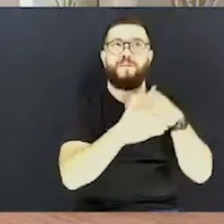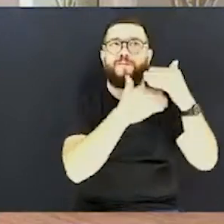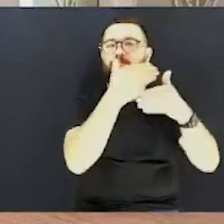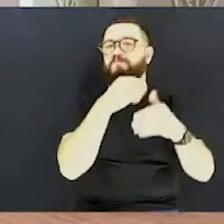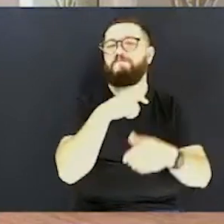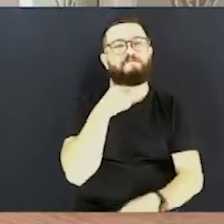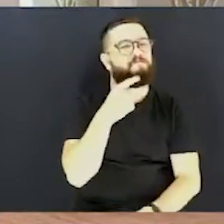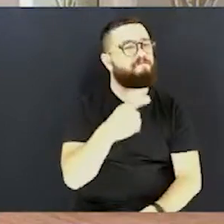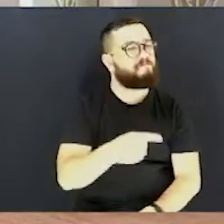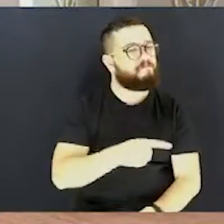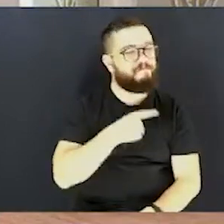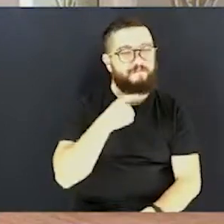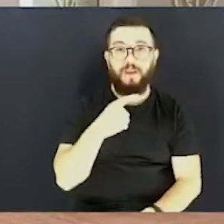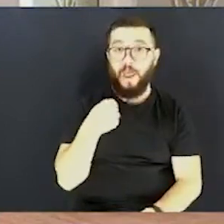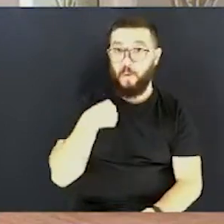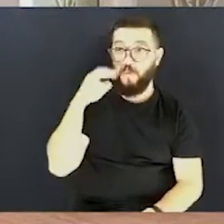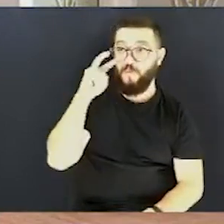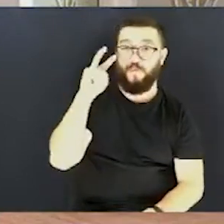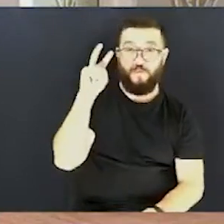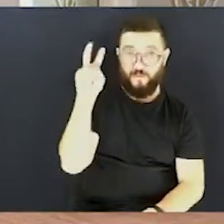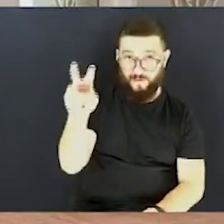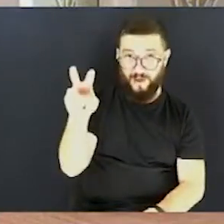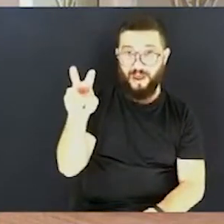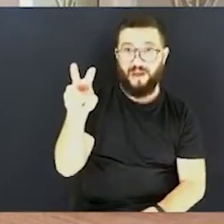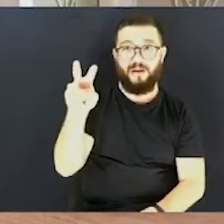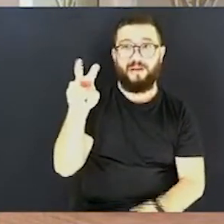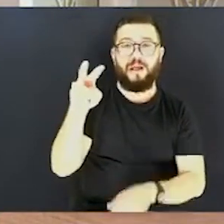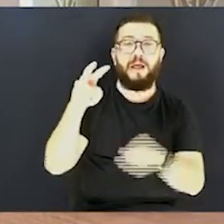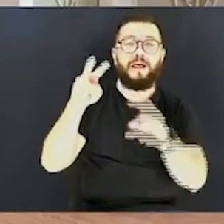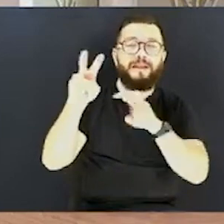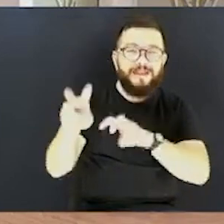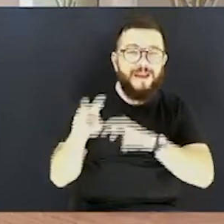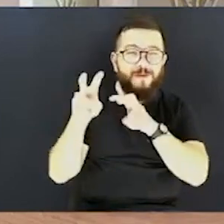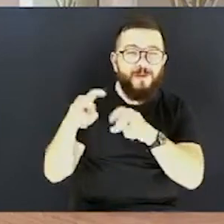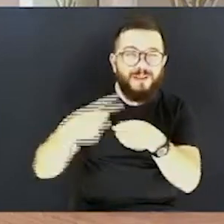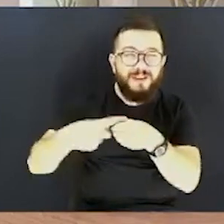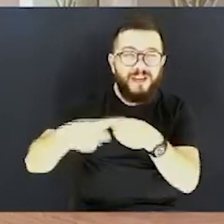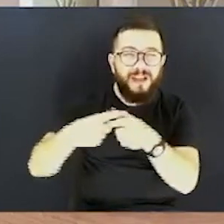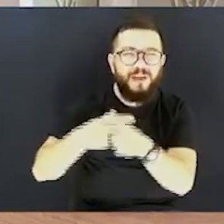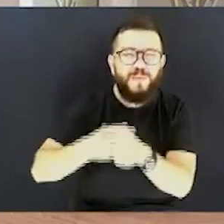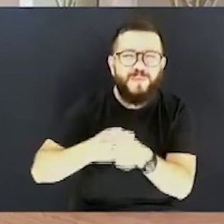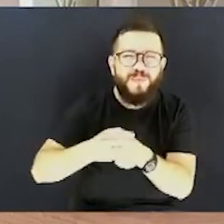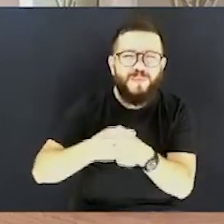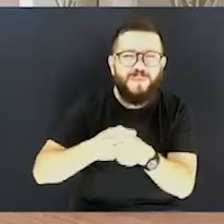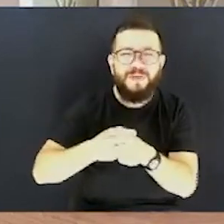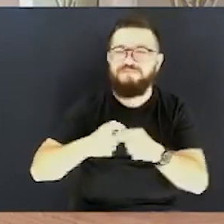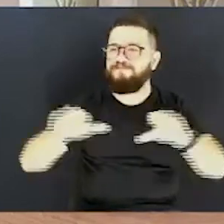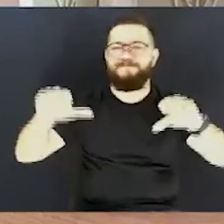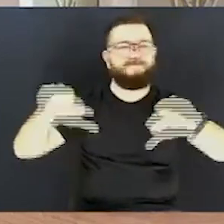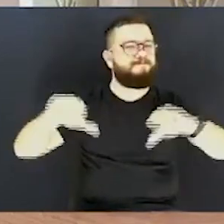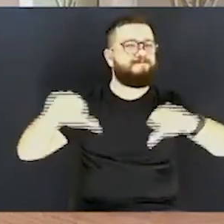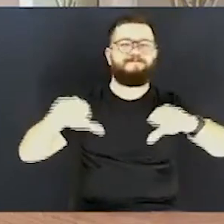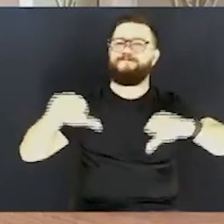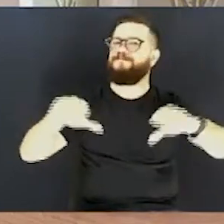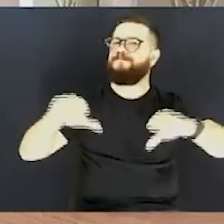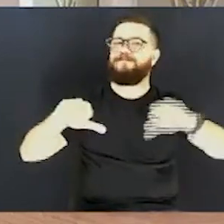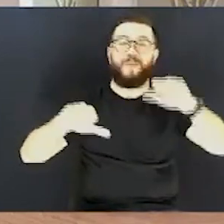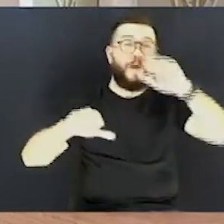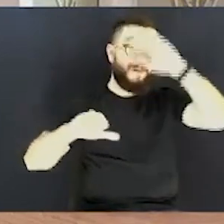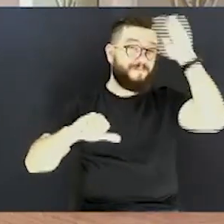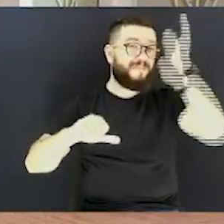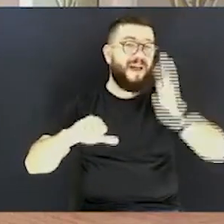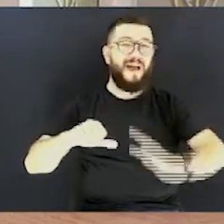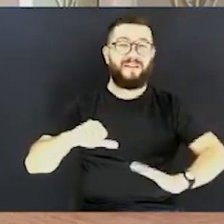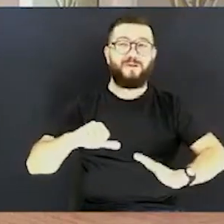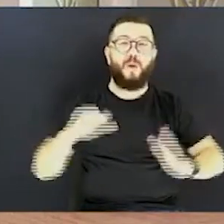é uma piora no interior, principalmente nas pequenas cidades, com o empobrecimento do Brasil. A gente tem visto esse